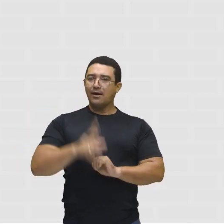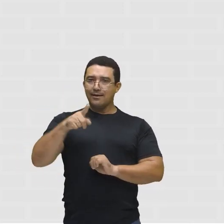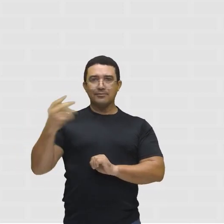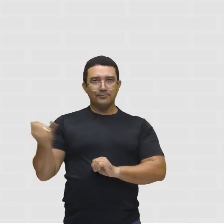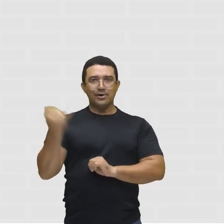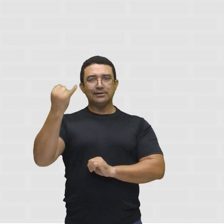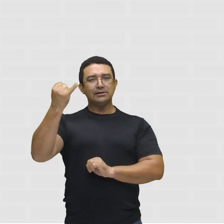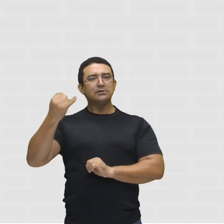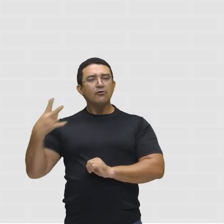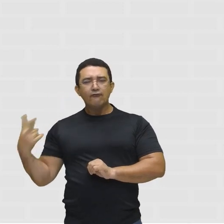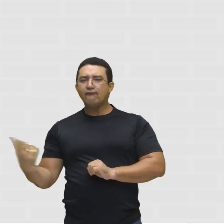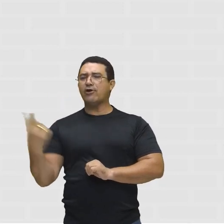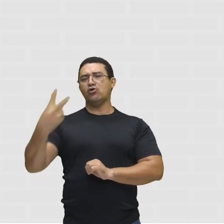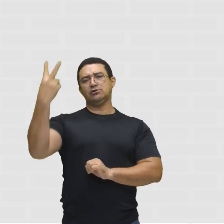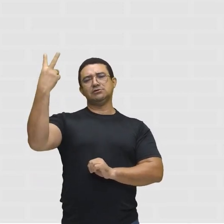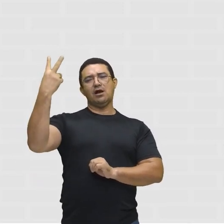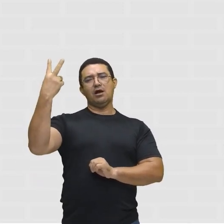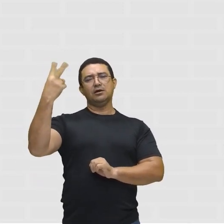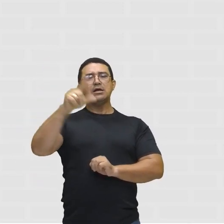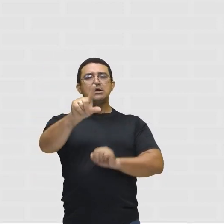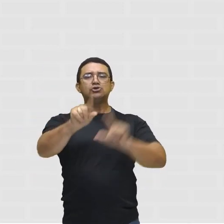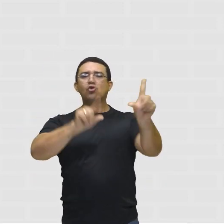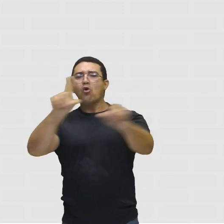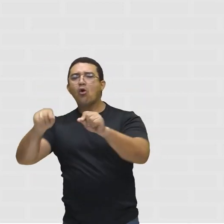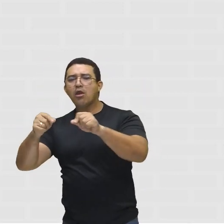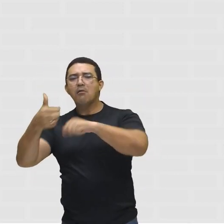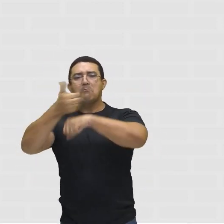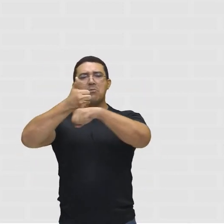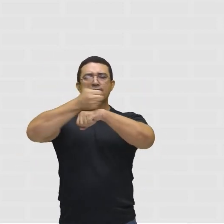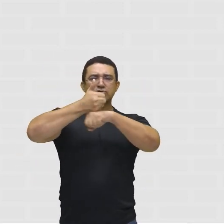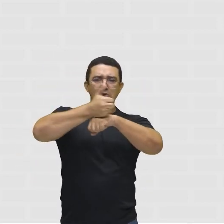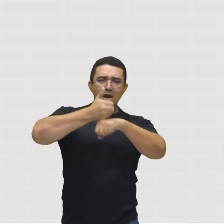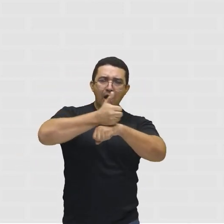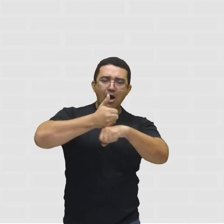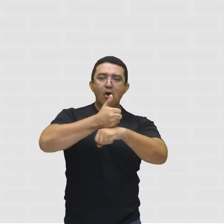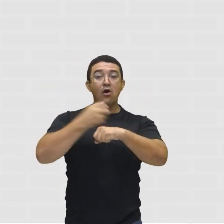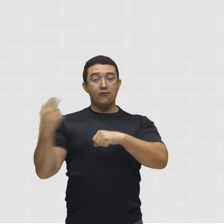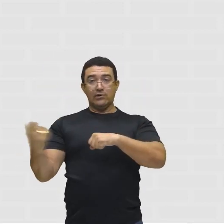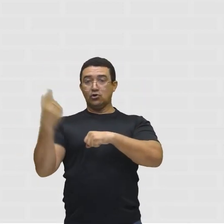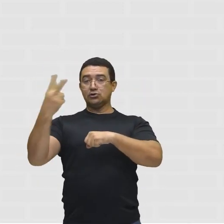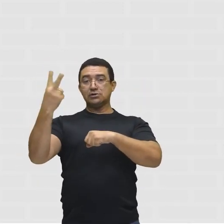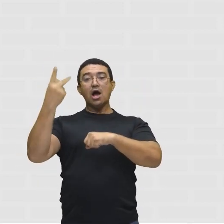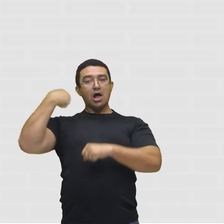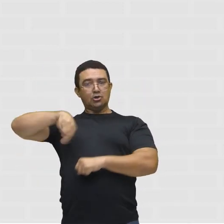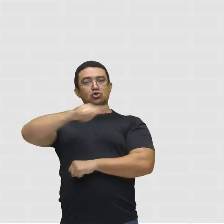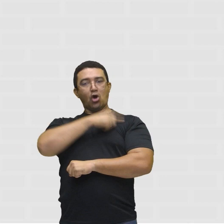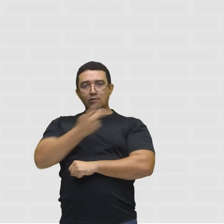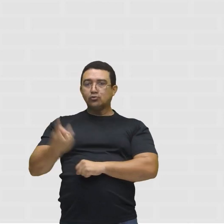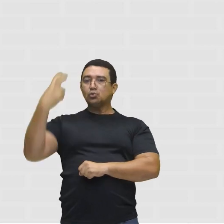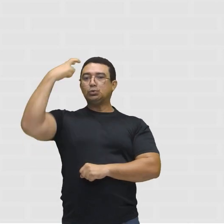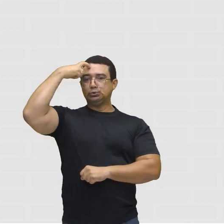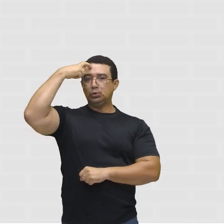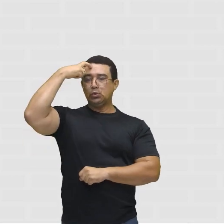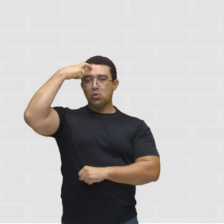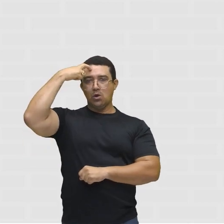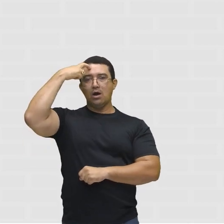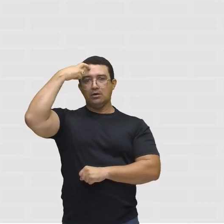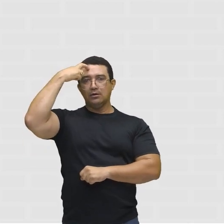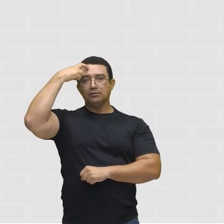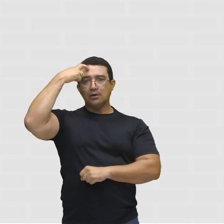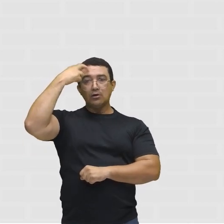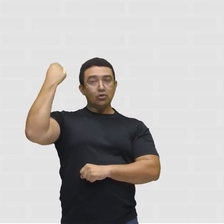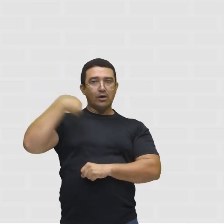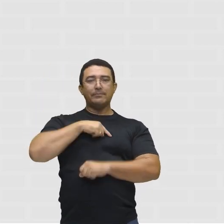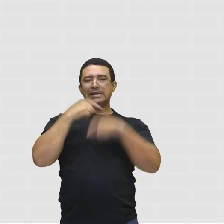valorizar, fazer escolhas profissionais também. Valorizar a nossa cultura, também vamos fazer determinadas